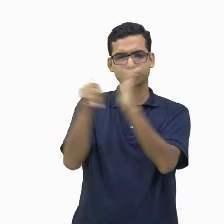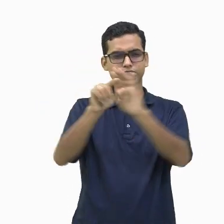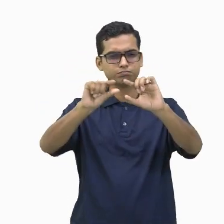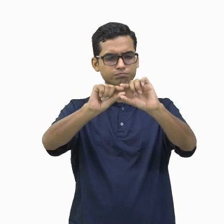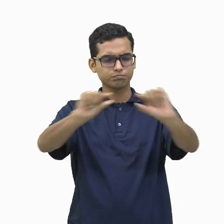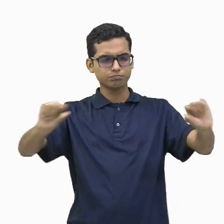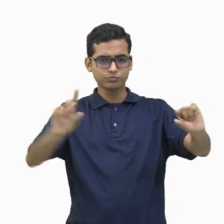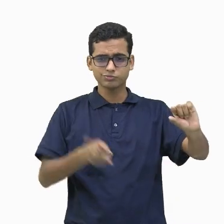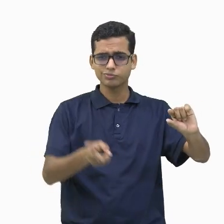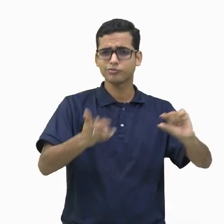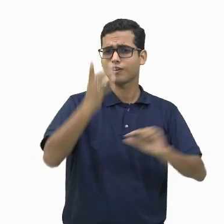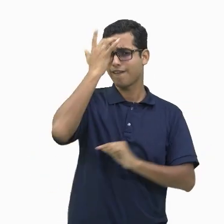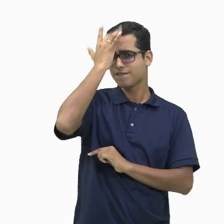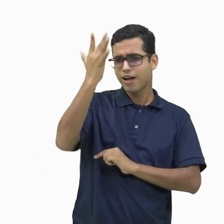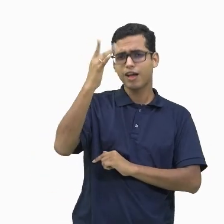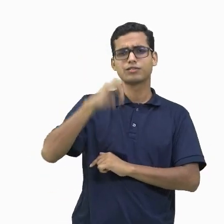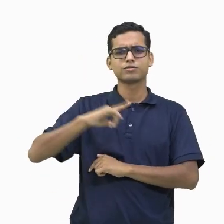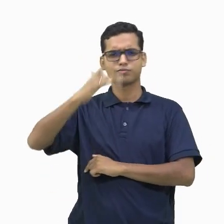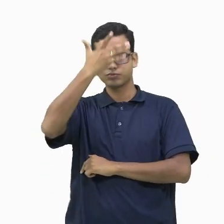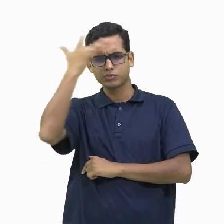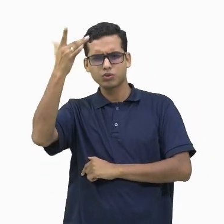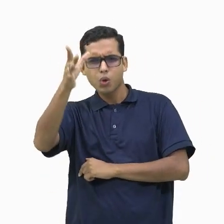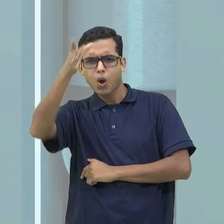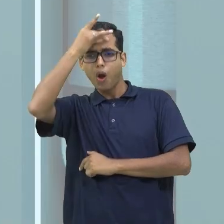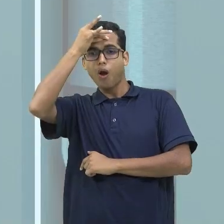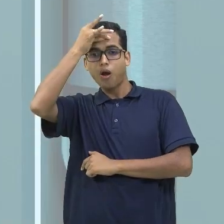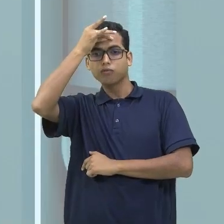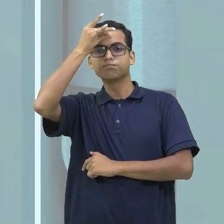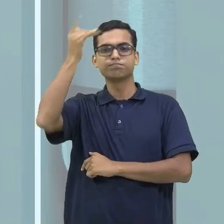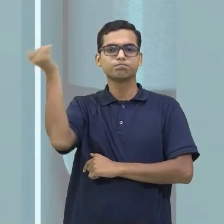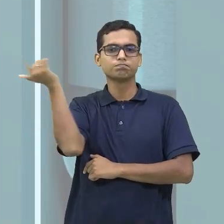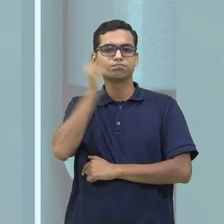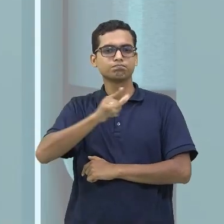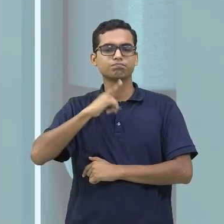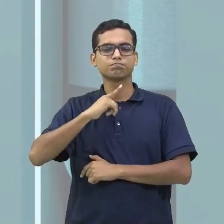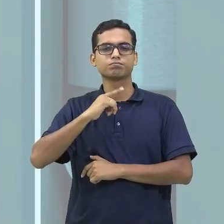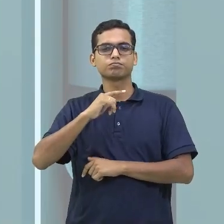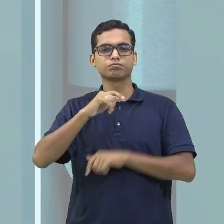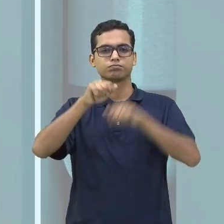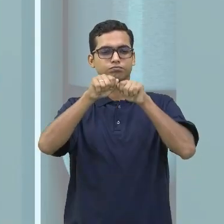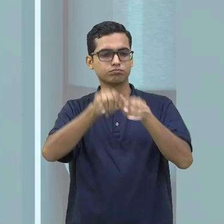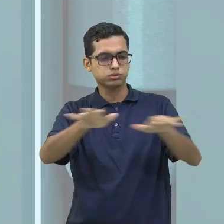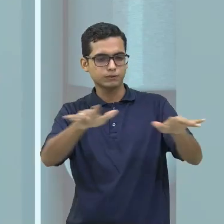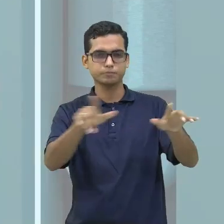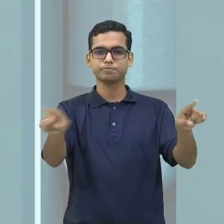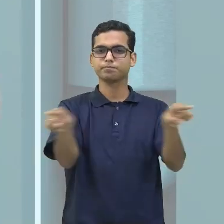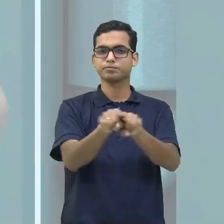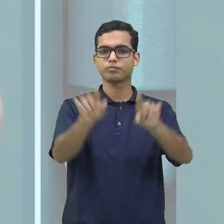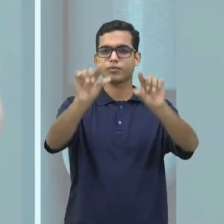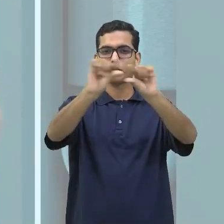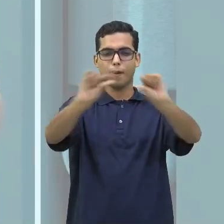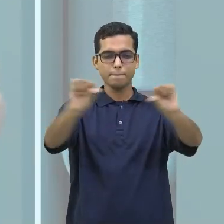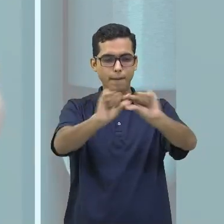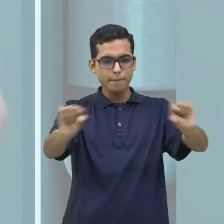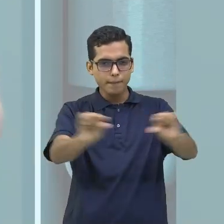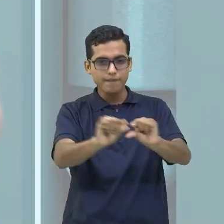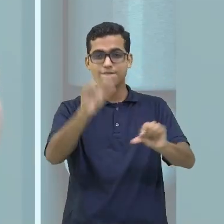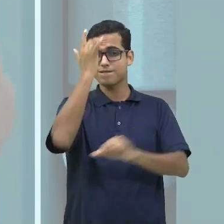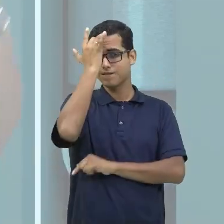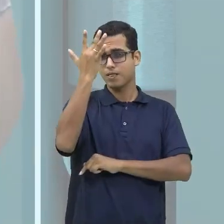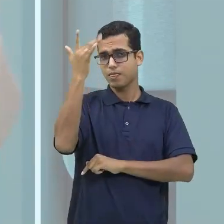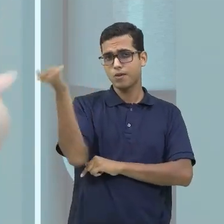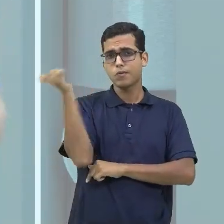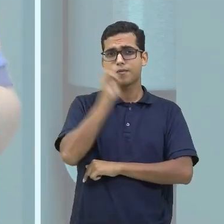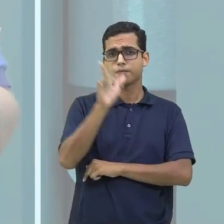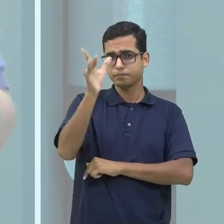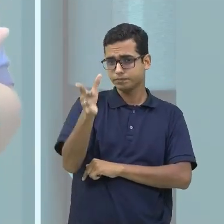ser facilmente repetido, porque você criou uma sequência de frases que pode ser facilmente